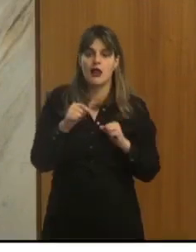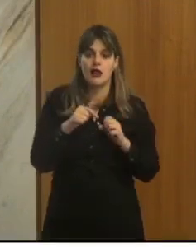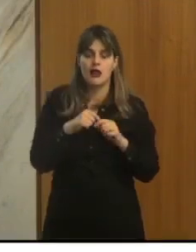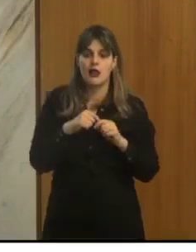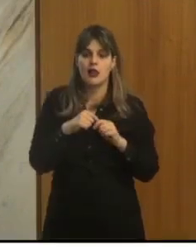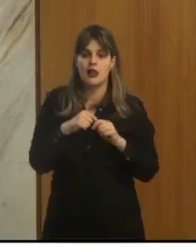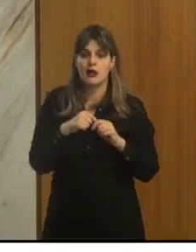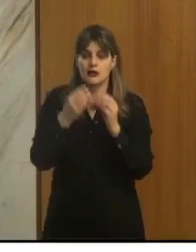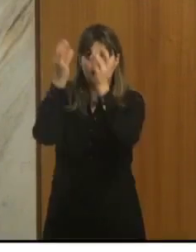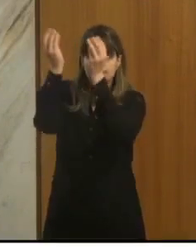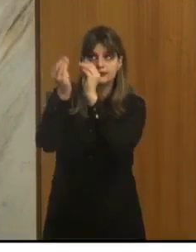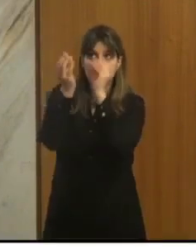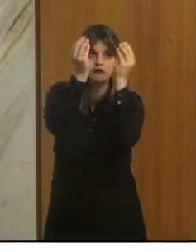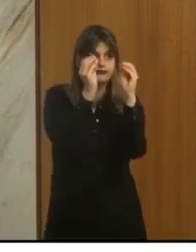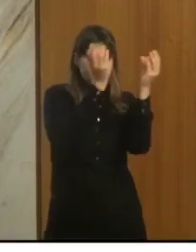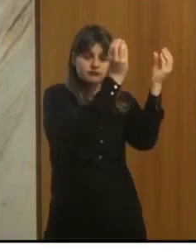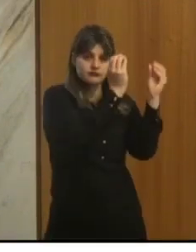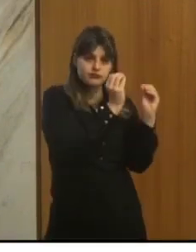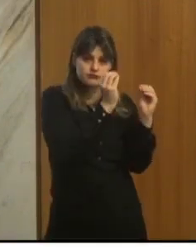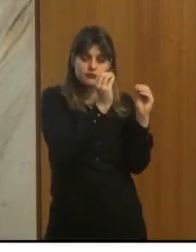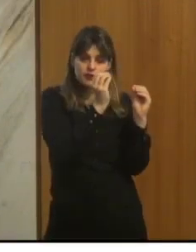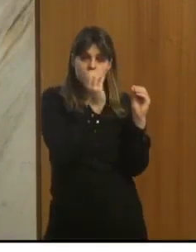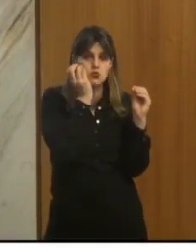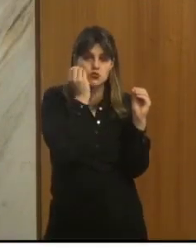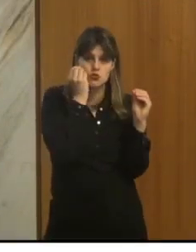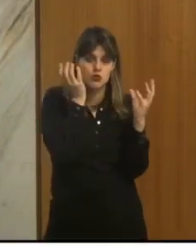é ornamentado, que é decorado com